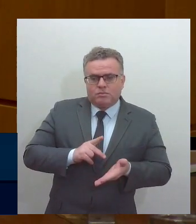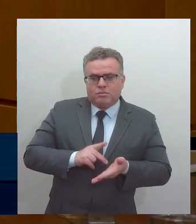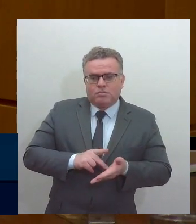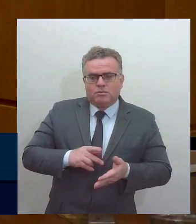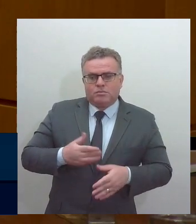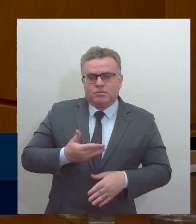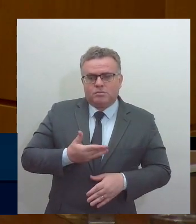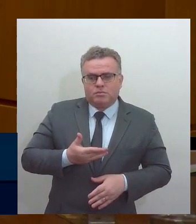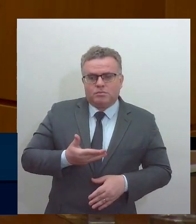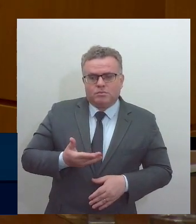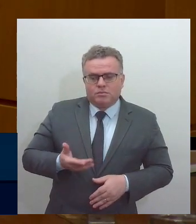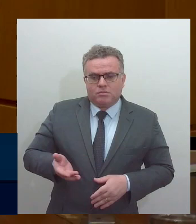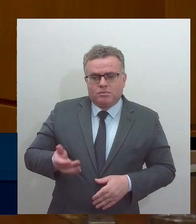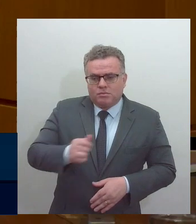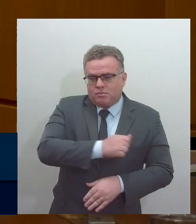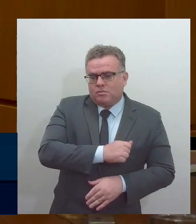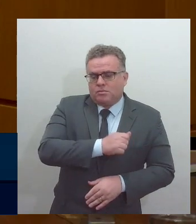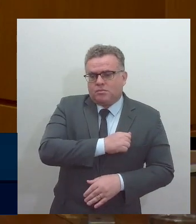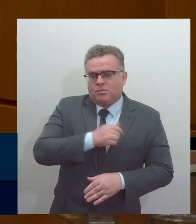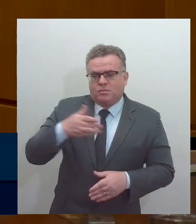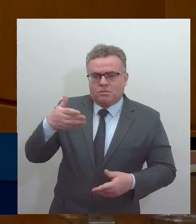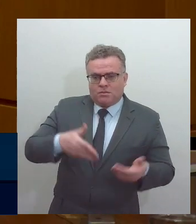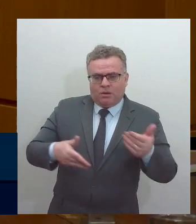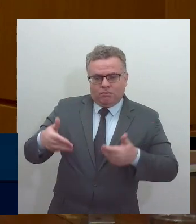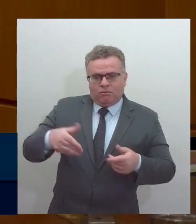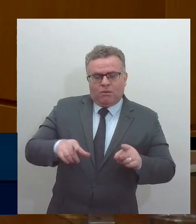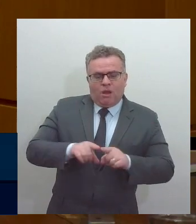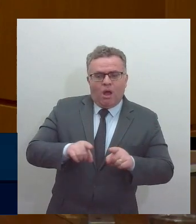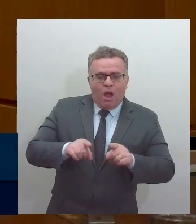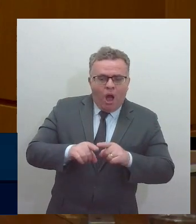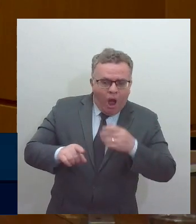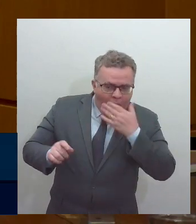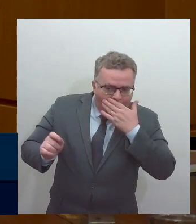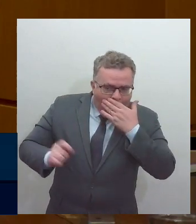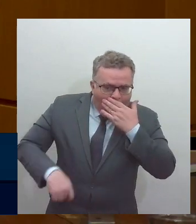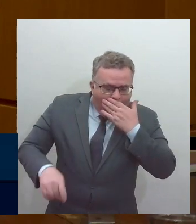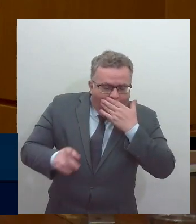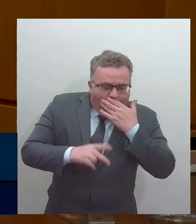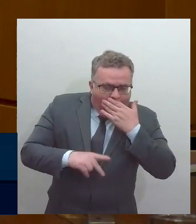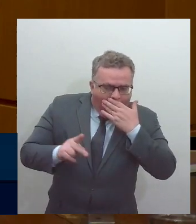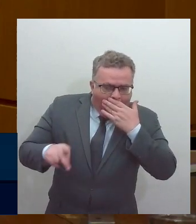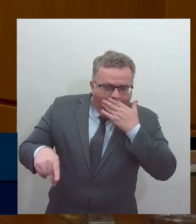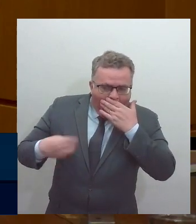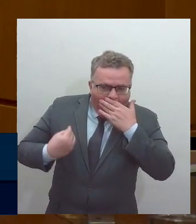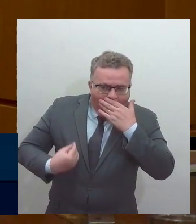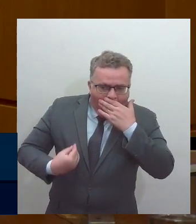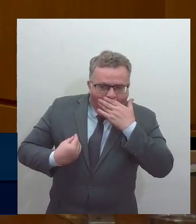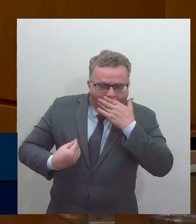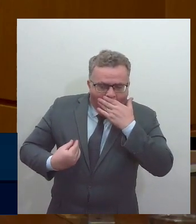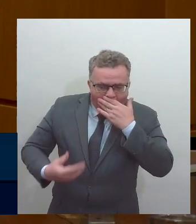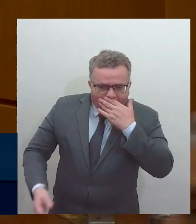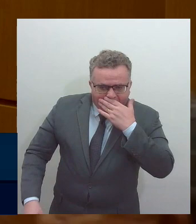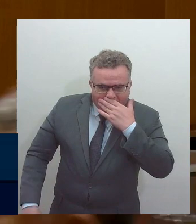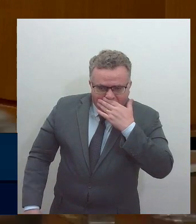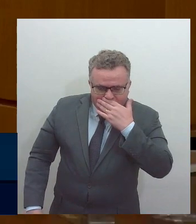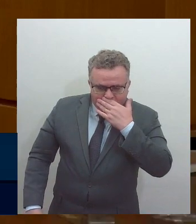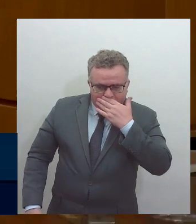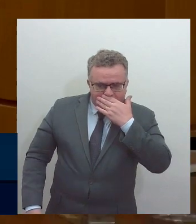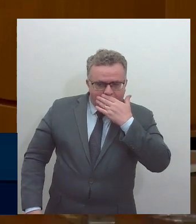quanto aos professores. E lá, a diretora fez